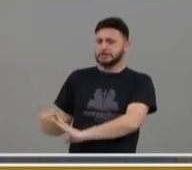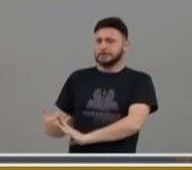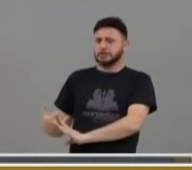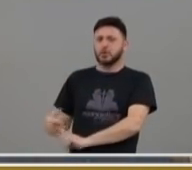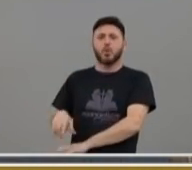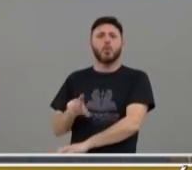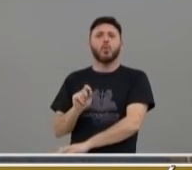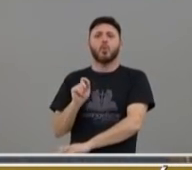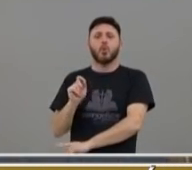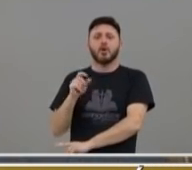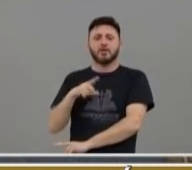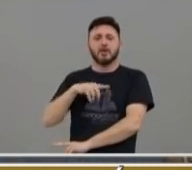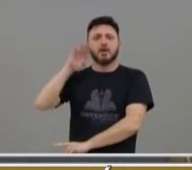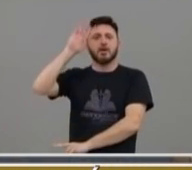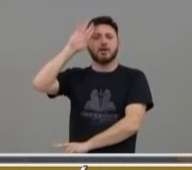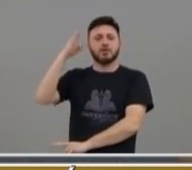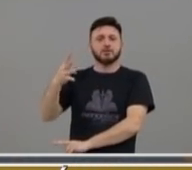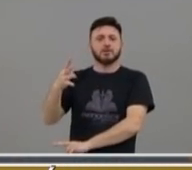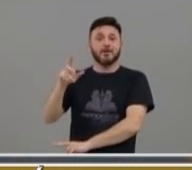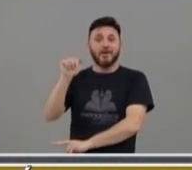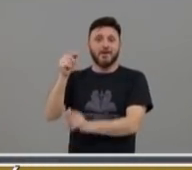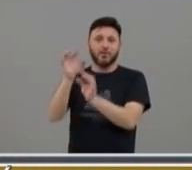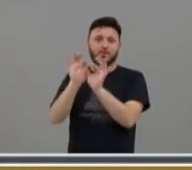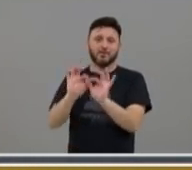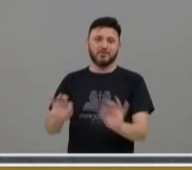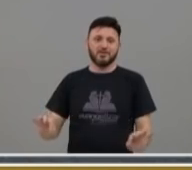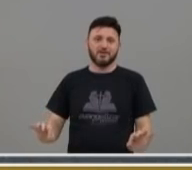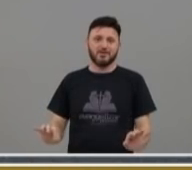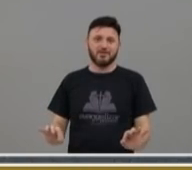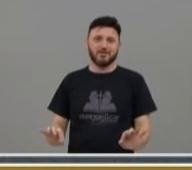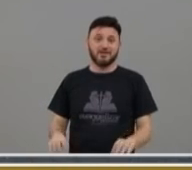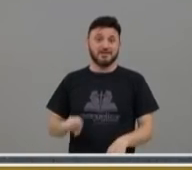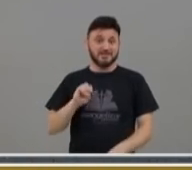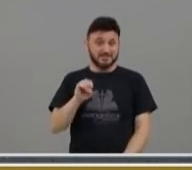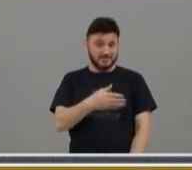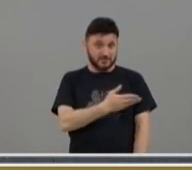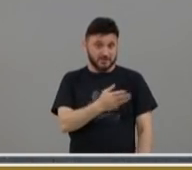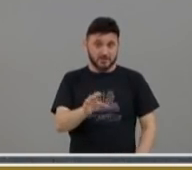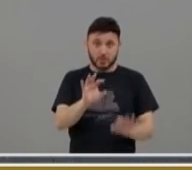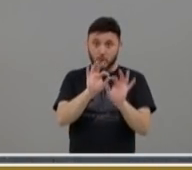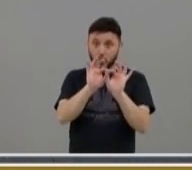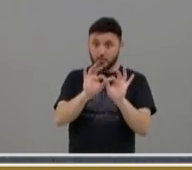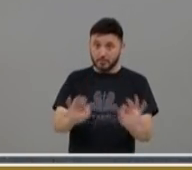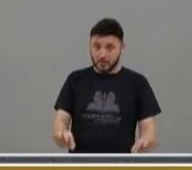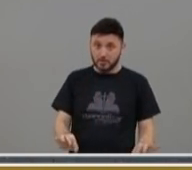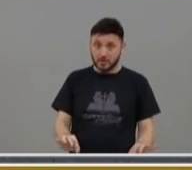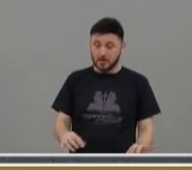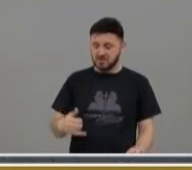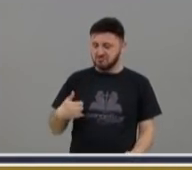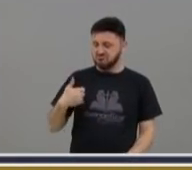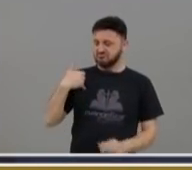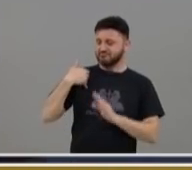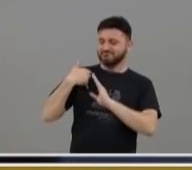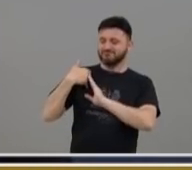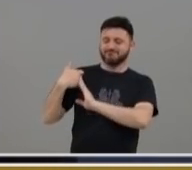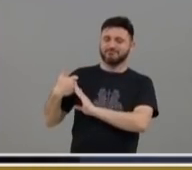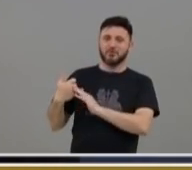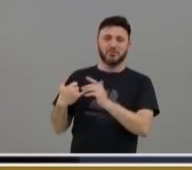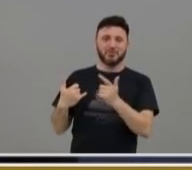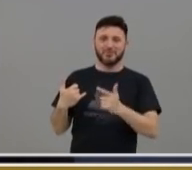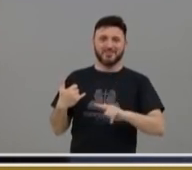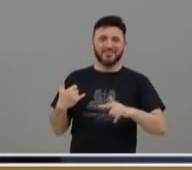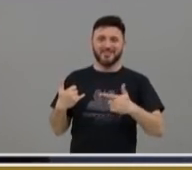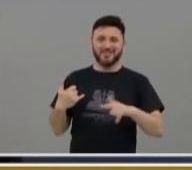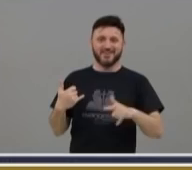um remédio, a humildade, só ela vence. Aquele que quer ser grande, tem que se tornar